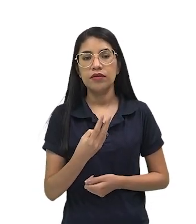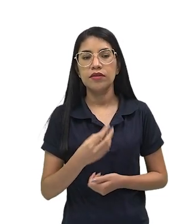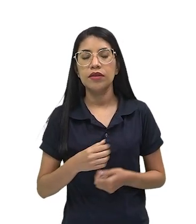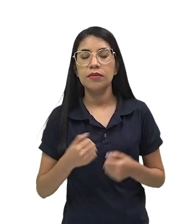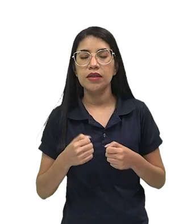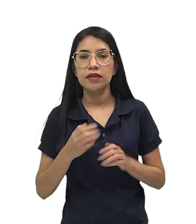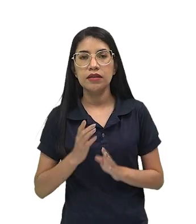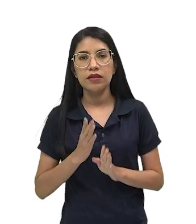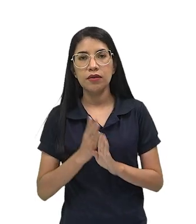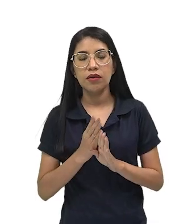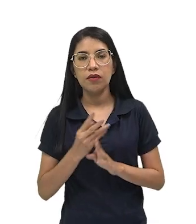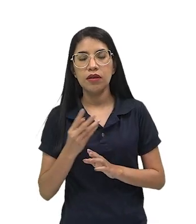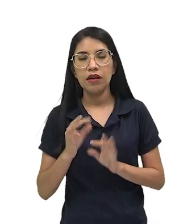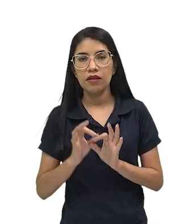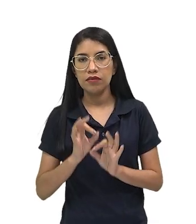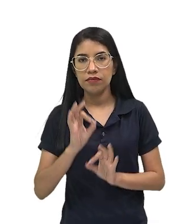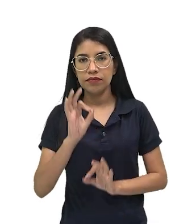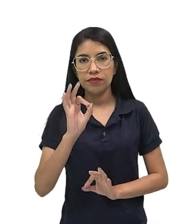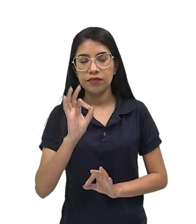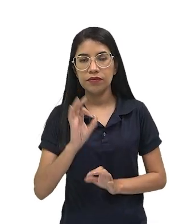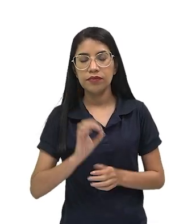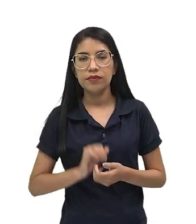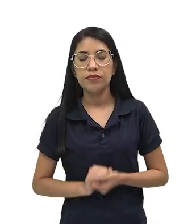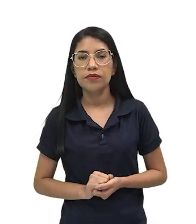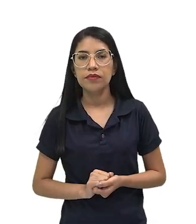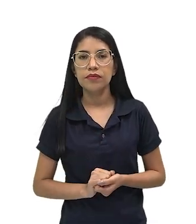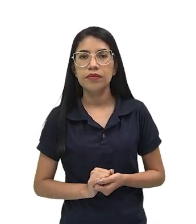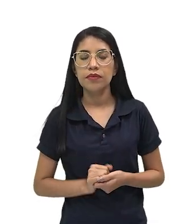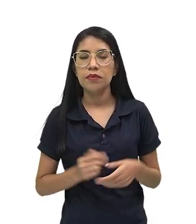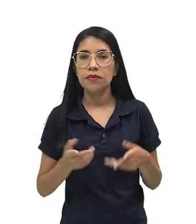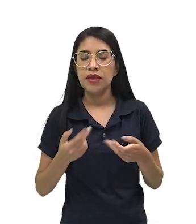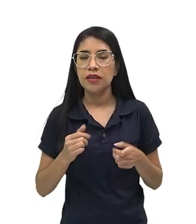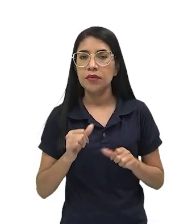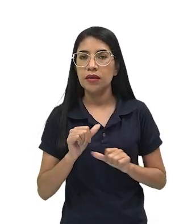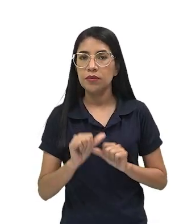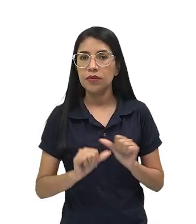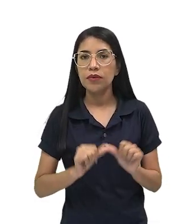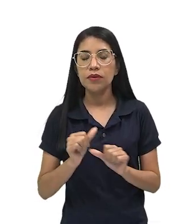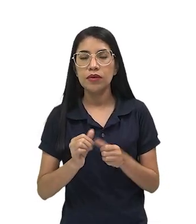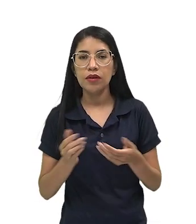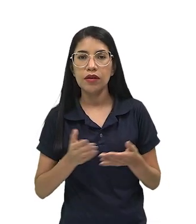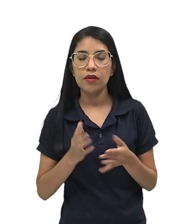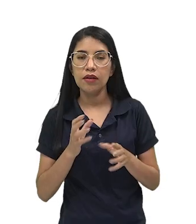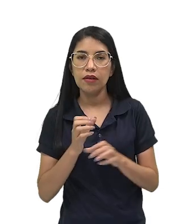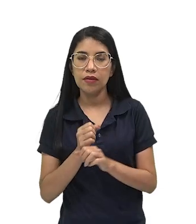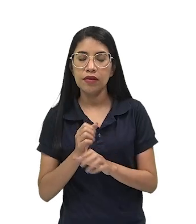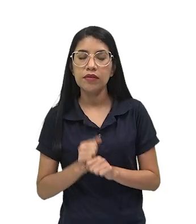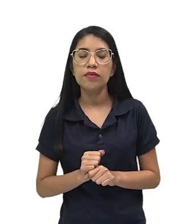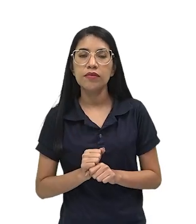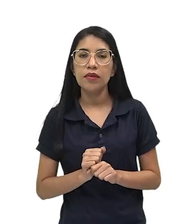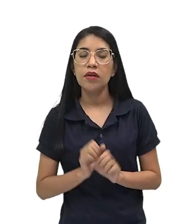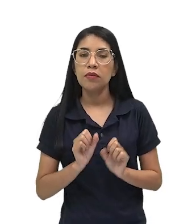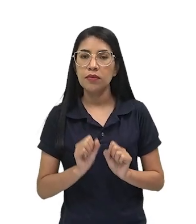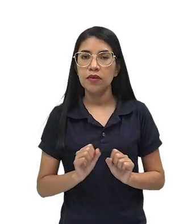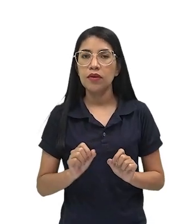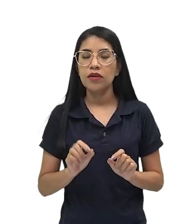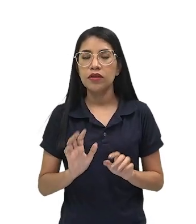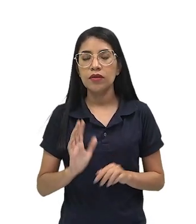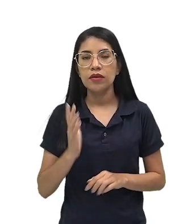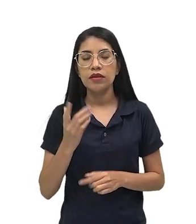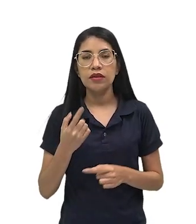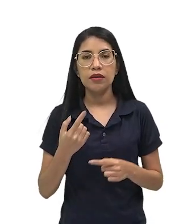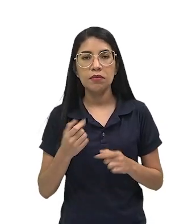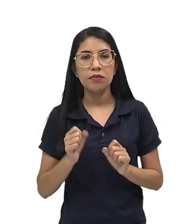nós calcularmos a altura. Ó, o problema mudou totalmente. Isso pode acontecer,